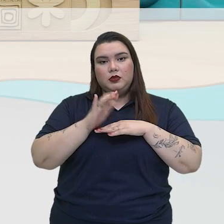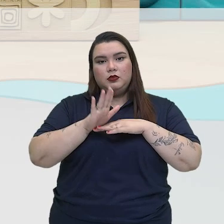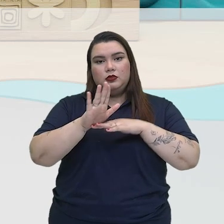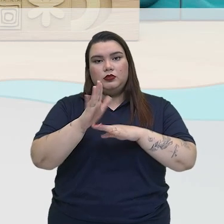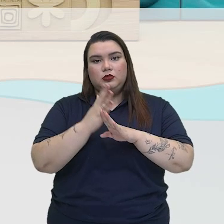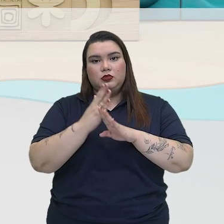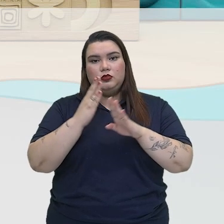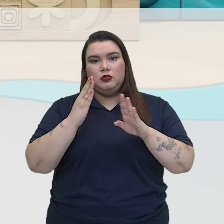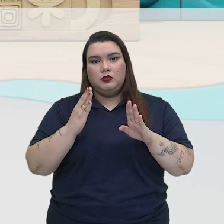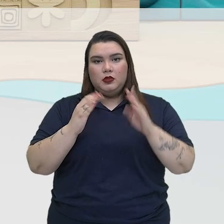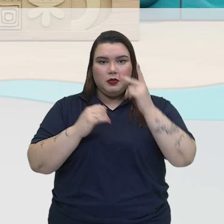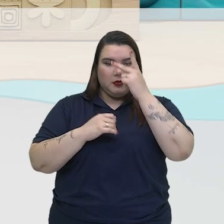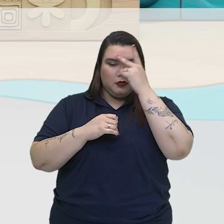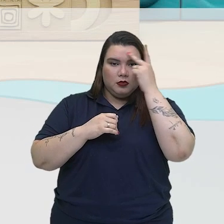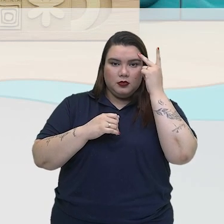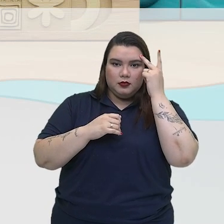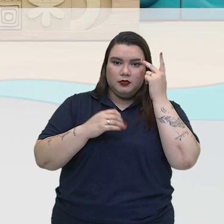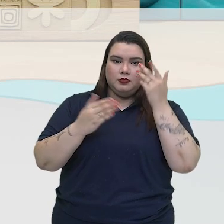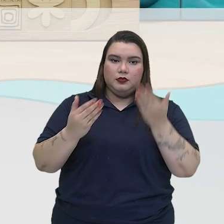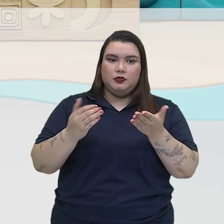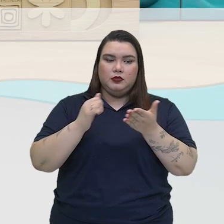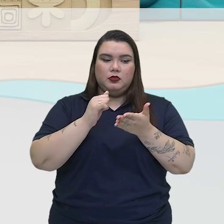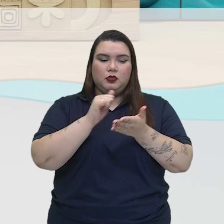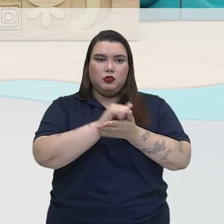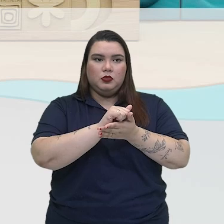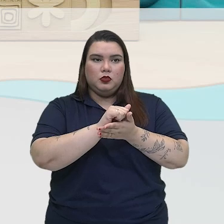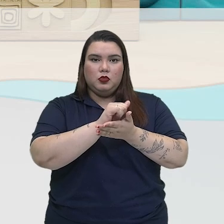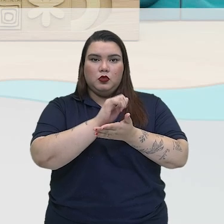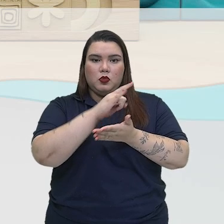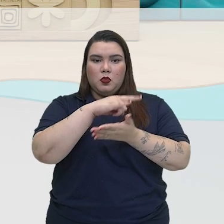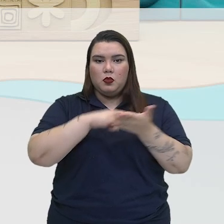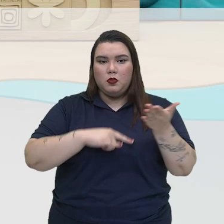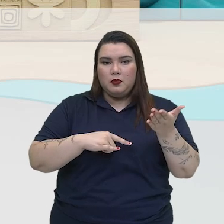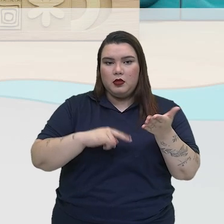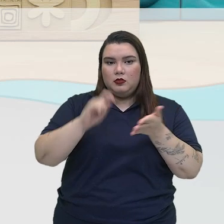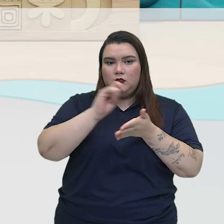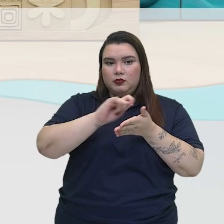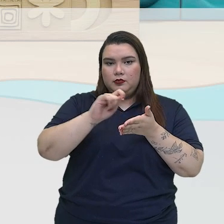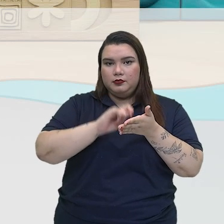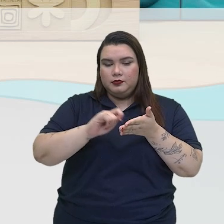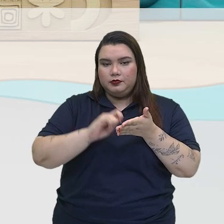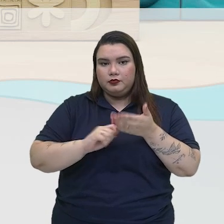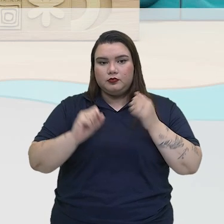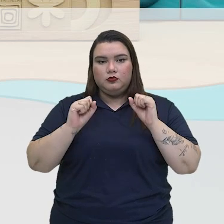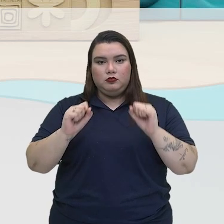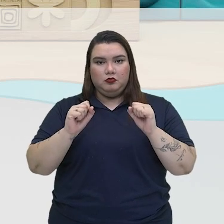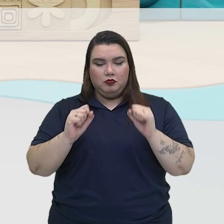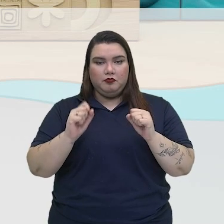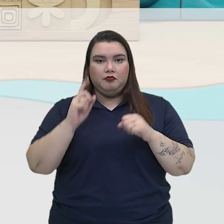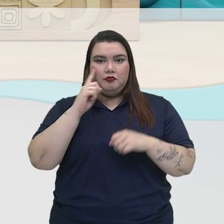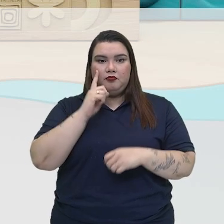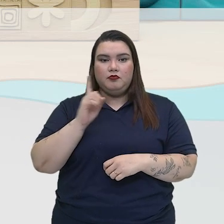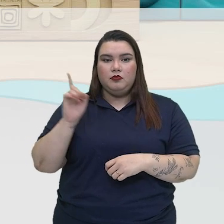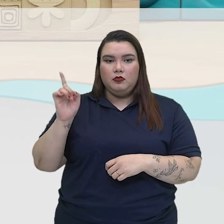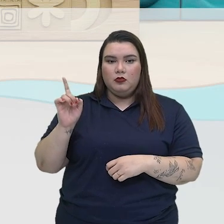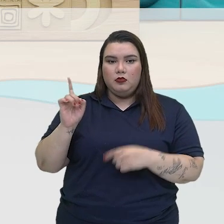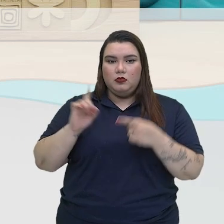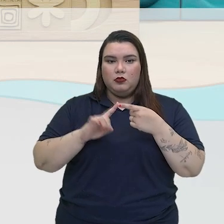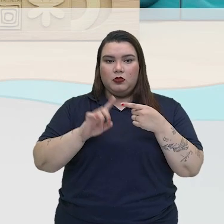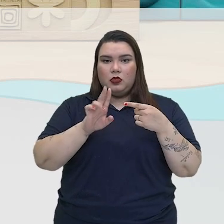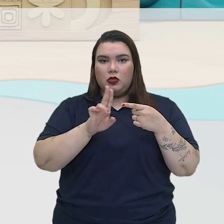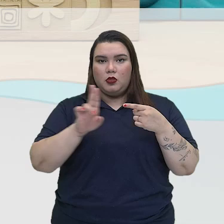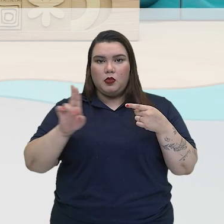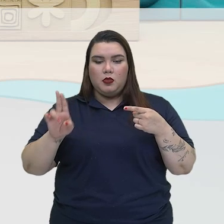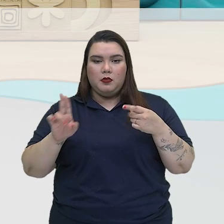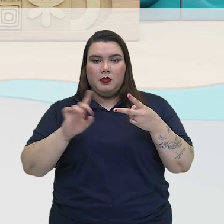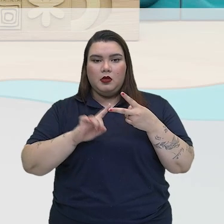a identificar alguém já, ou no formulário, ou numa conversa. Então, nós temos name, você pode repetir, name,